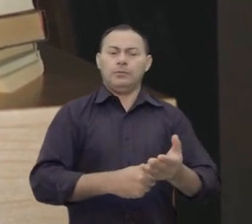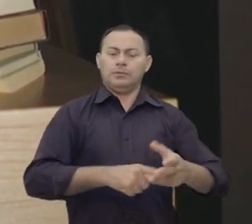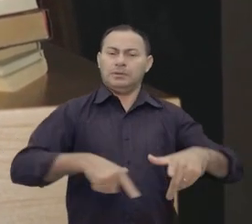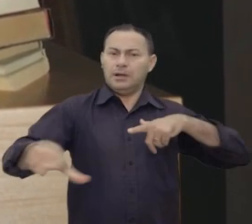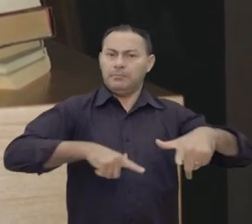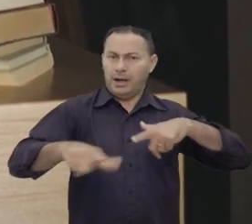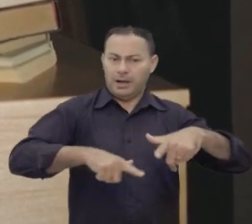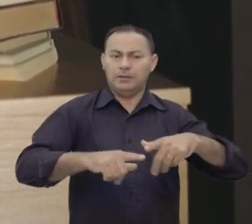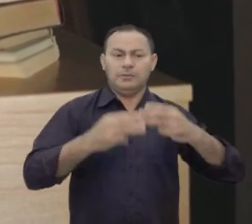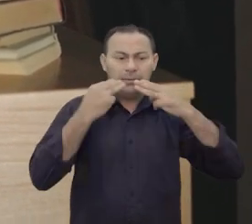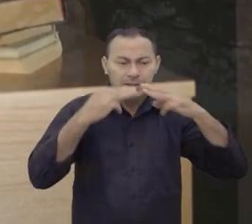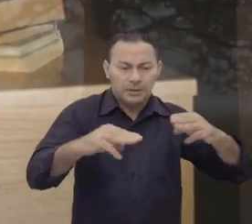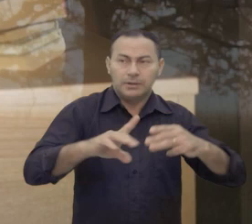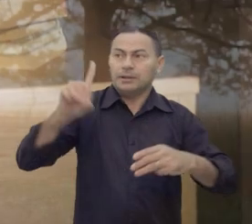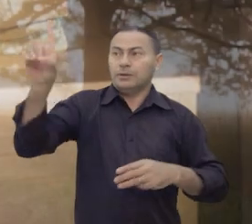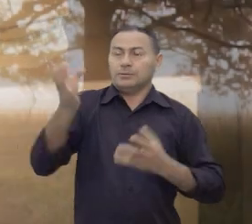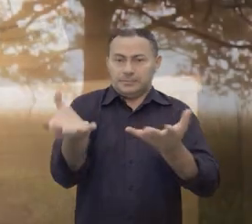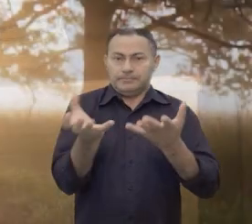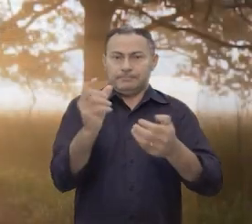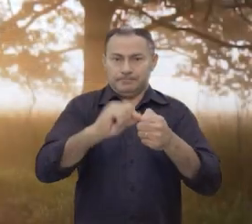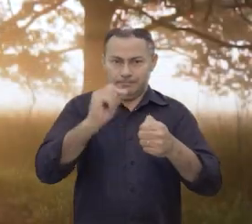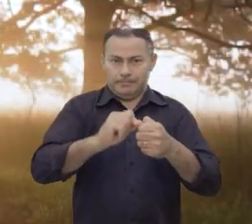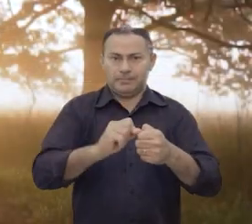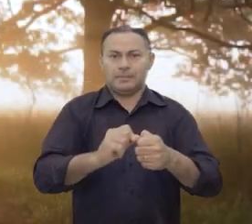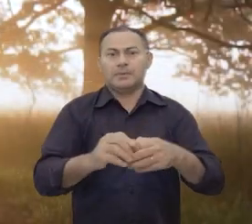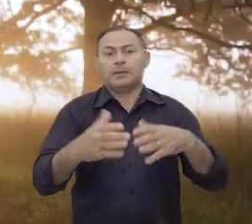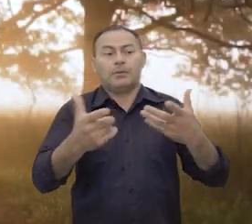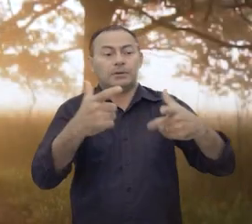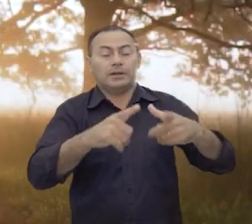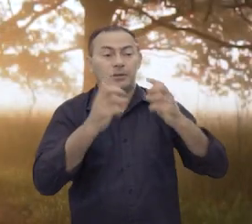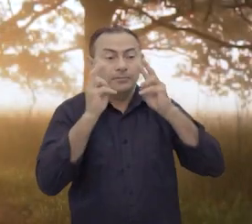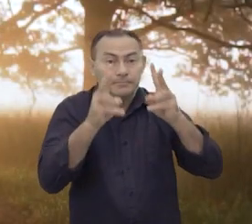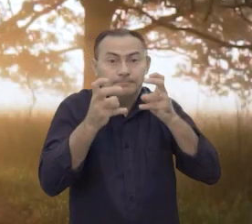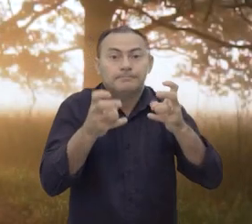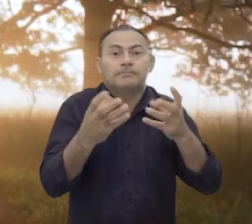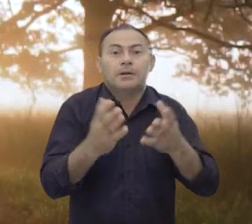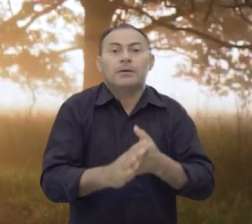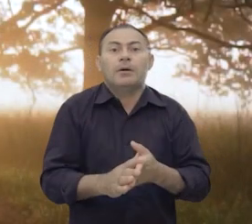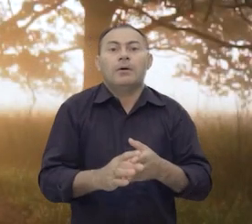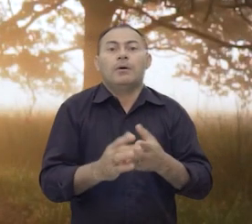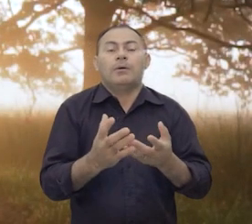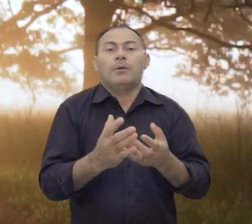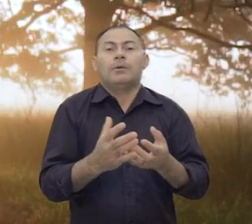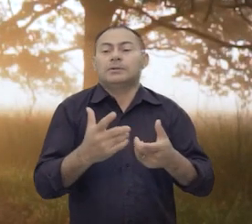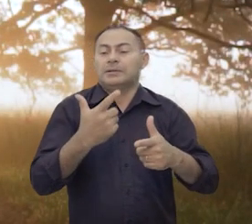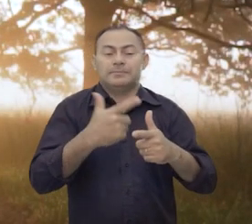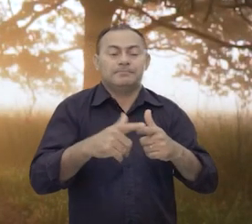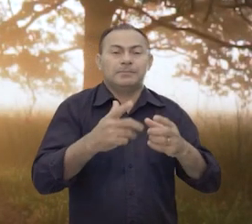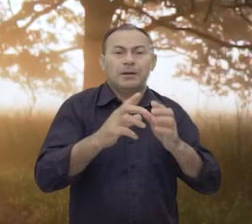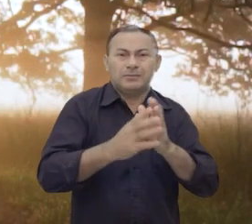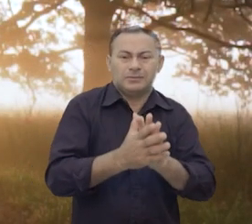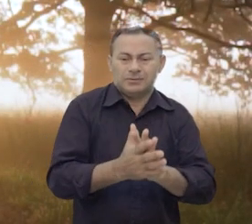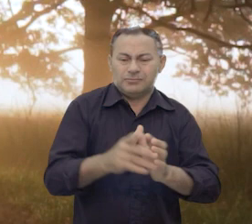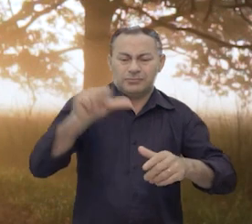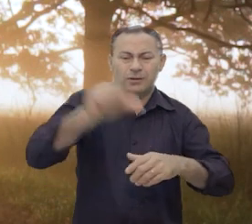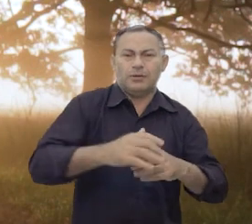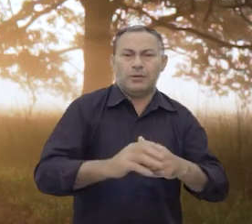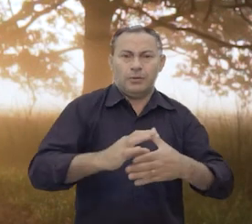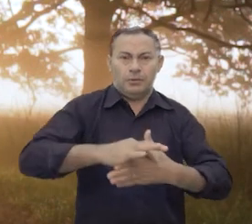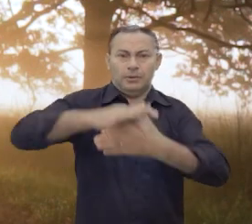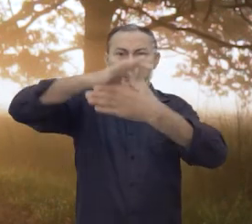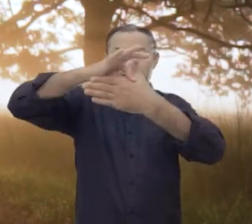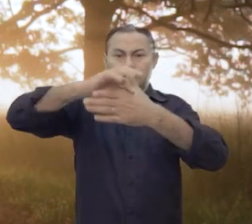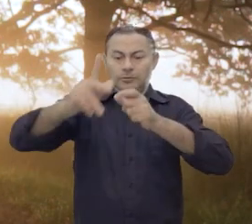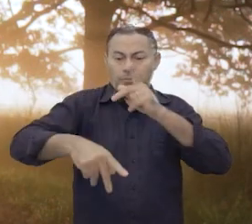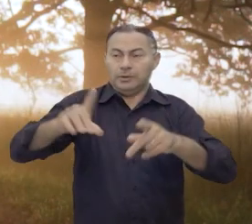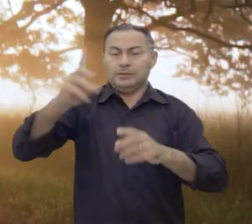comprometer-se com a obra que Deus queria que fosse realizada. Onde não há visão, o povo perece. O líder da obra de Deus